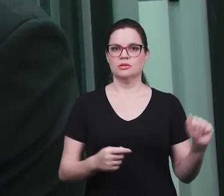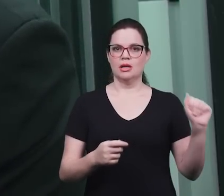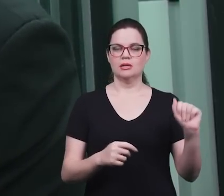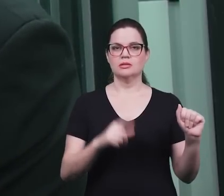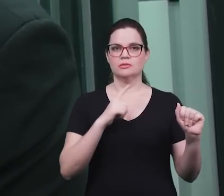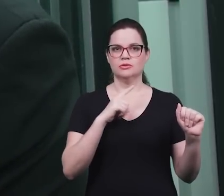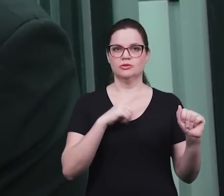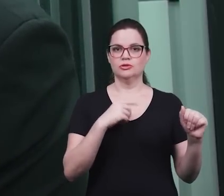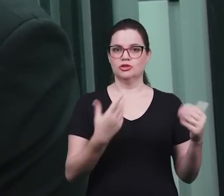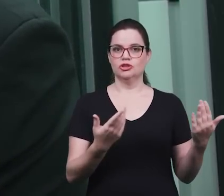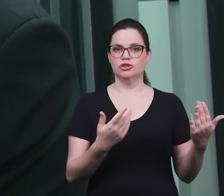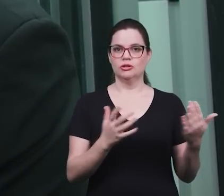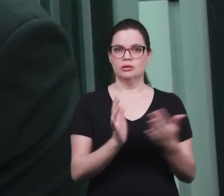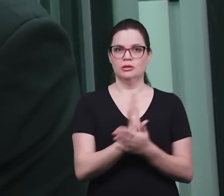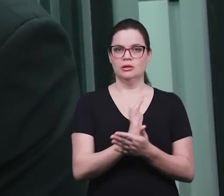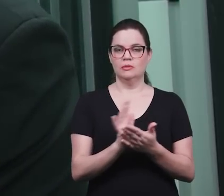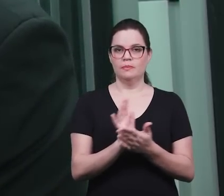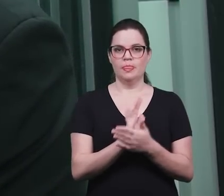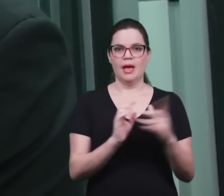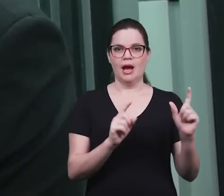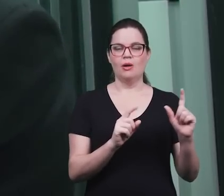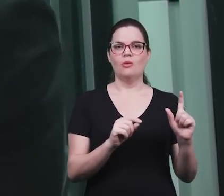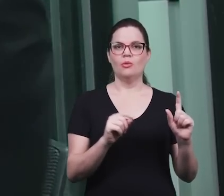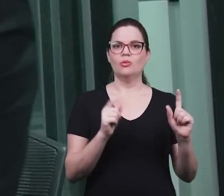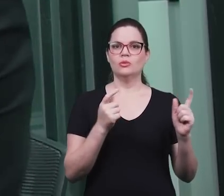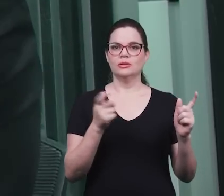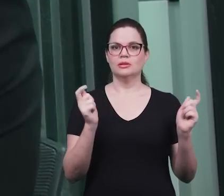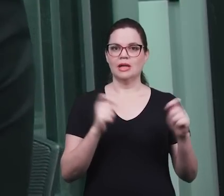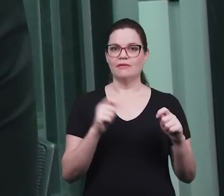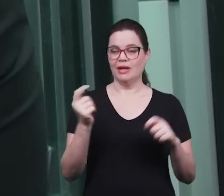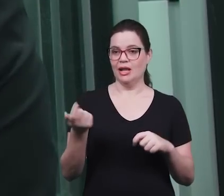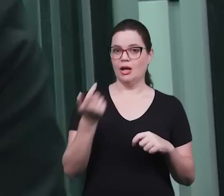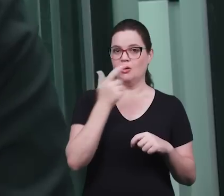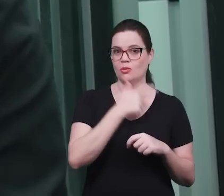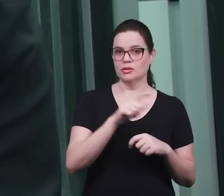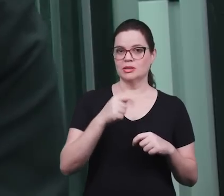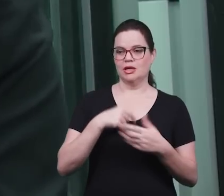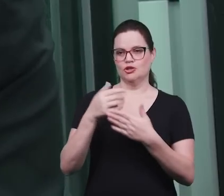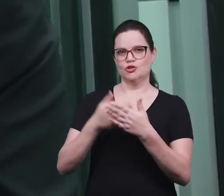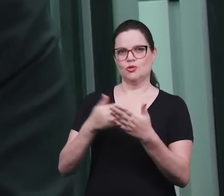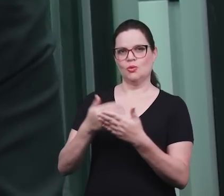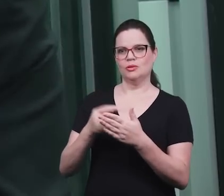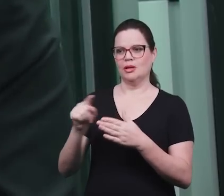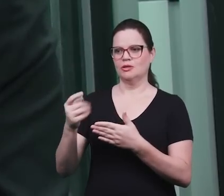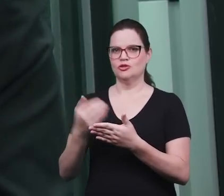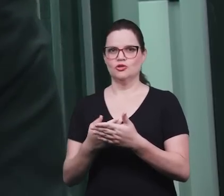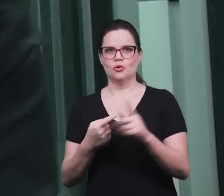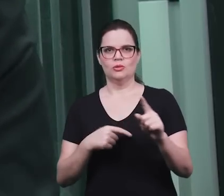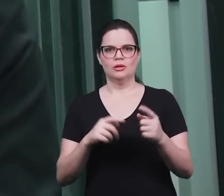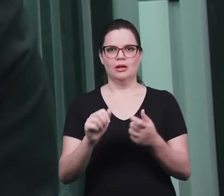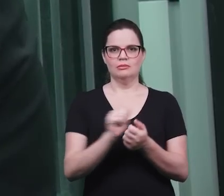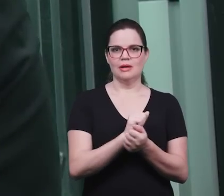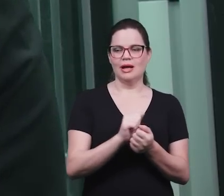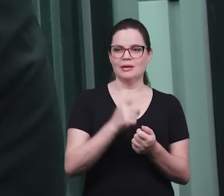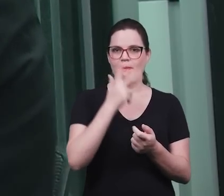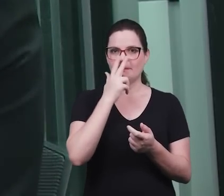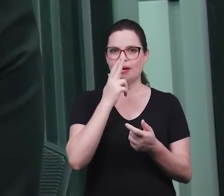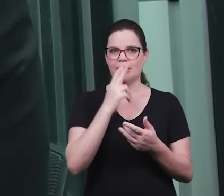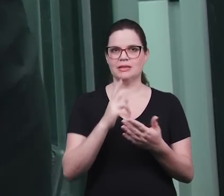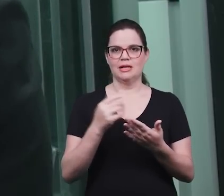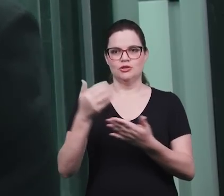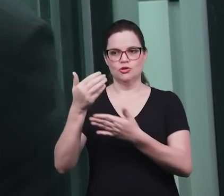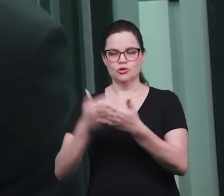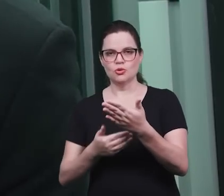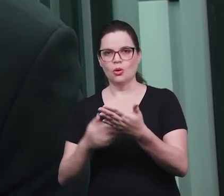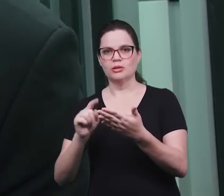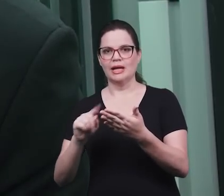liquidez para fazer frente ao volume de recurso que elas estavam captando na outra ponta, aí ia enxugando um gelo ali, né? Então ela